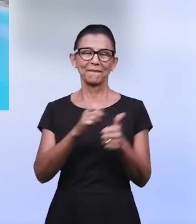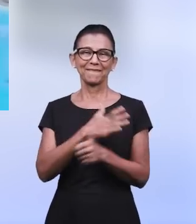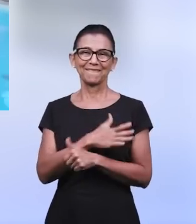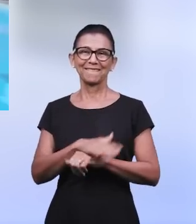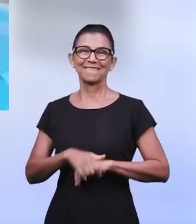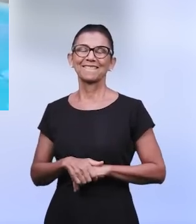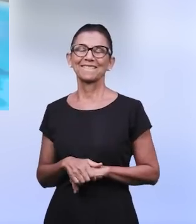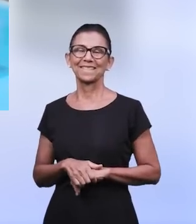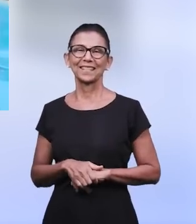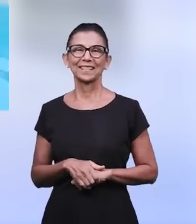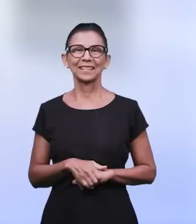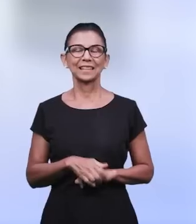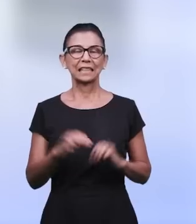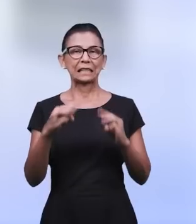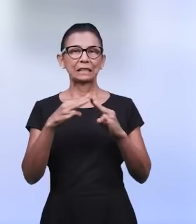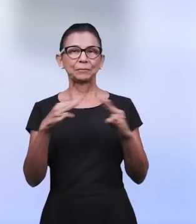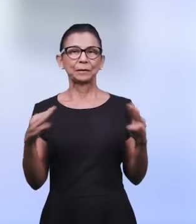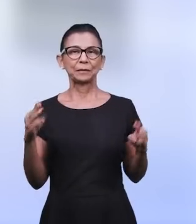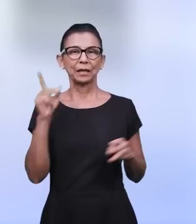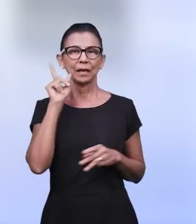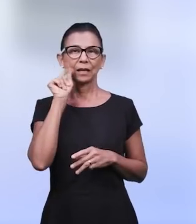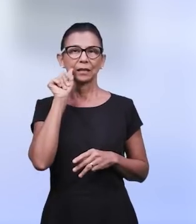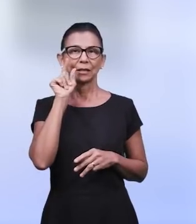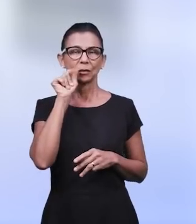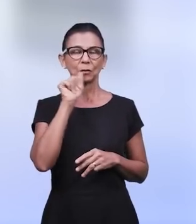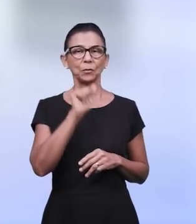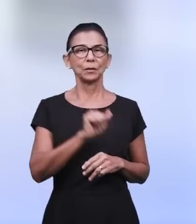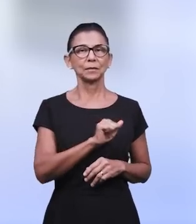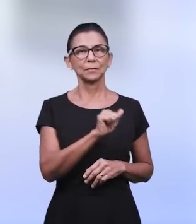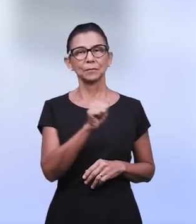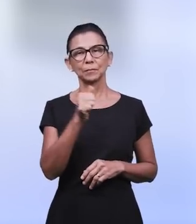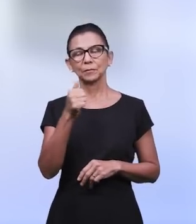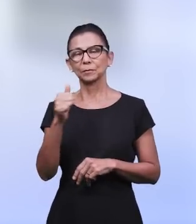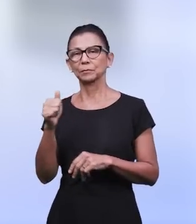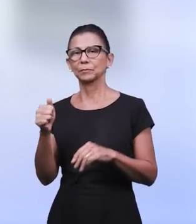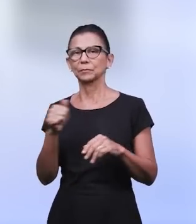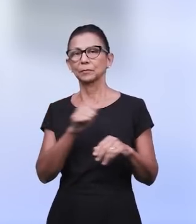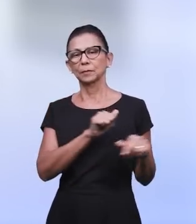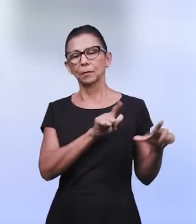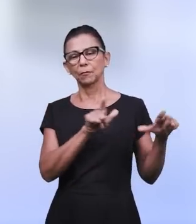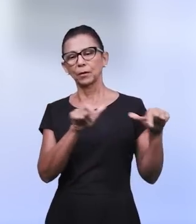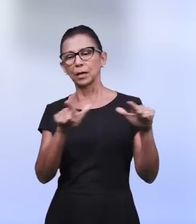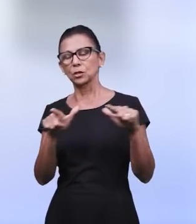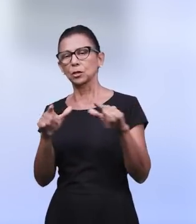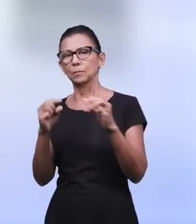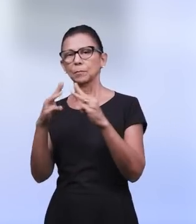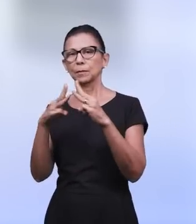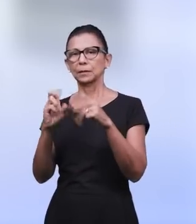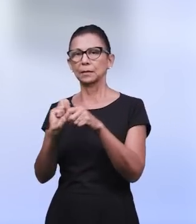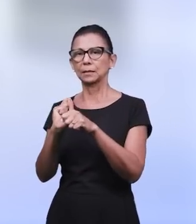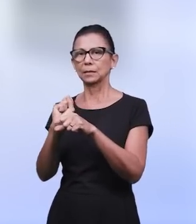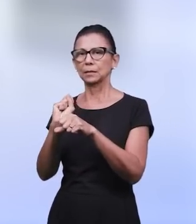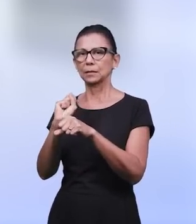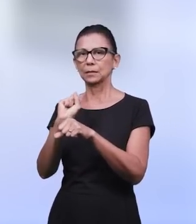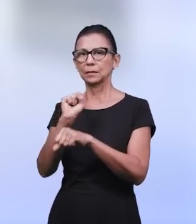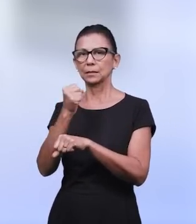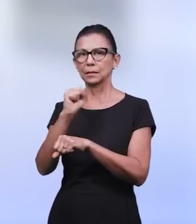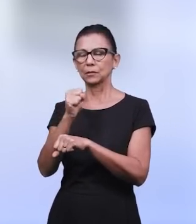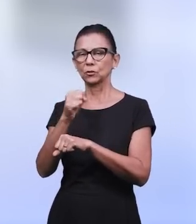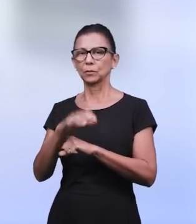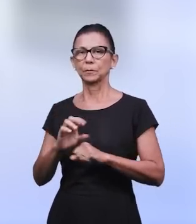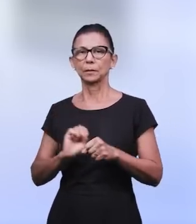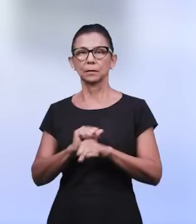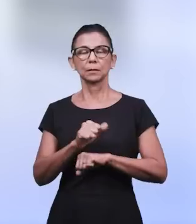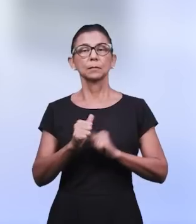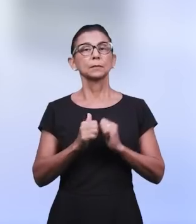criaturas, louvado seja o Senhor. Do Manaim de Alagoas, seguimos para o Manaim de Sergipe, onde os irmãos assistiram ao seminário de